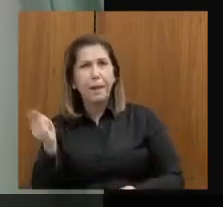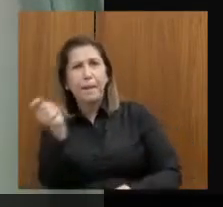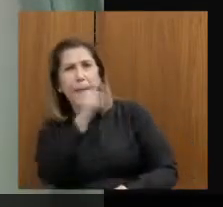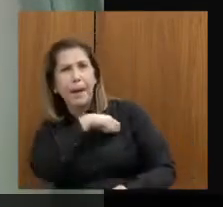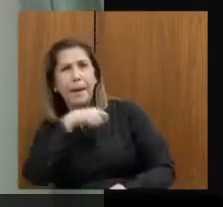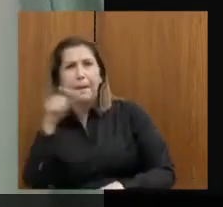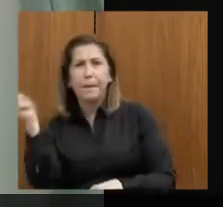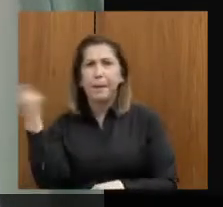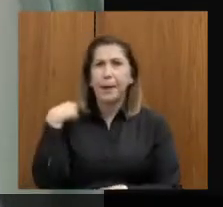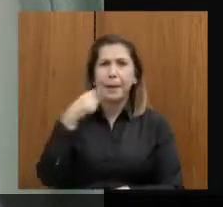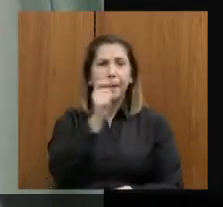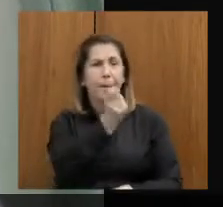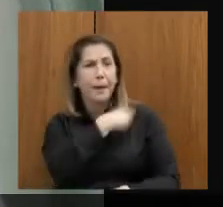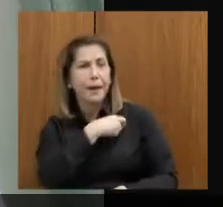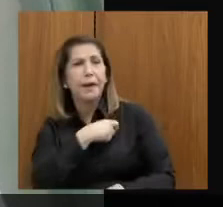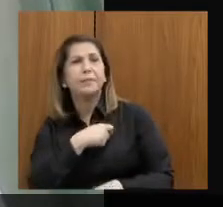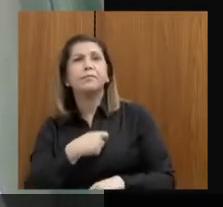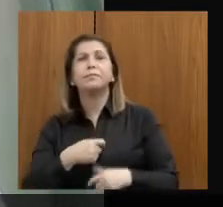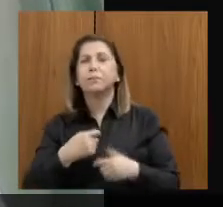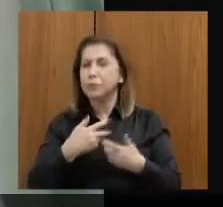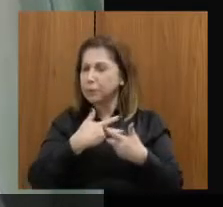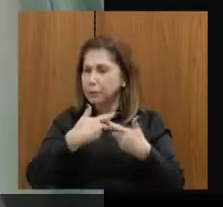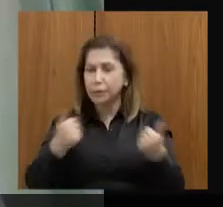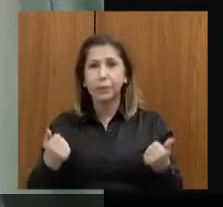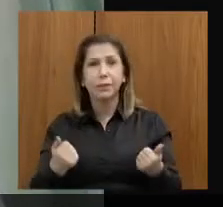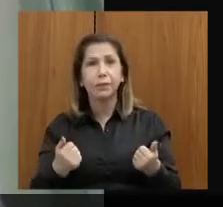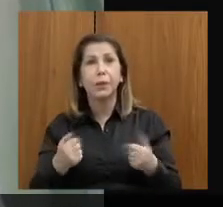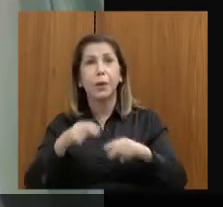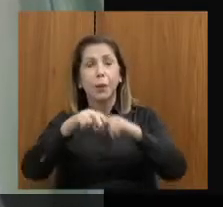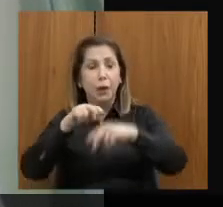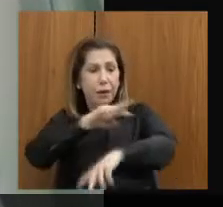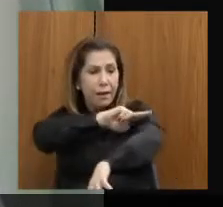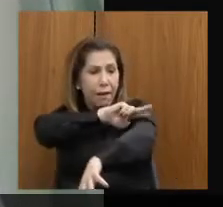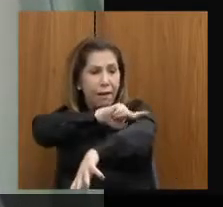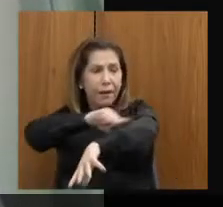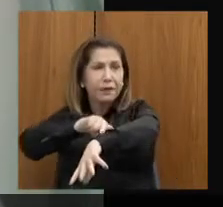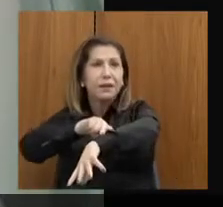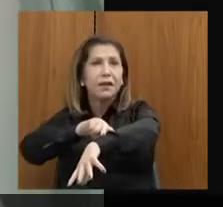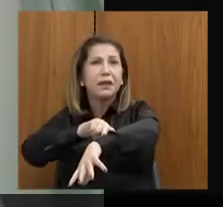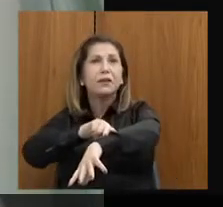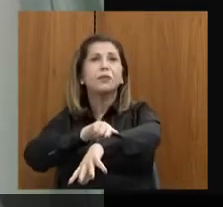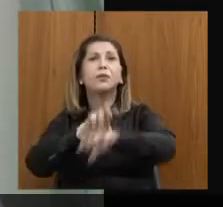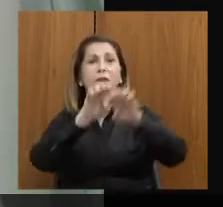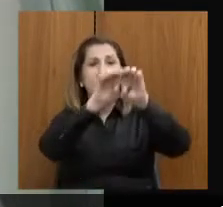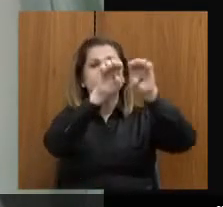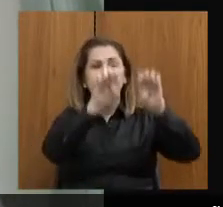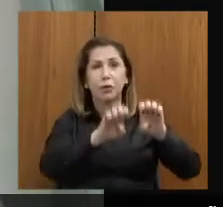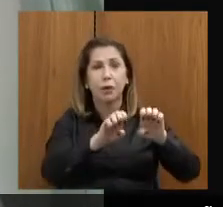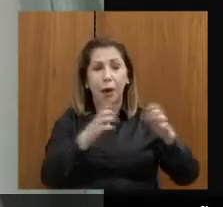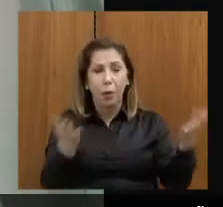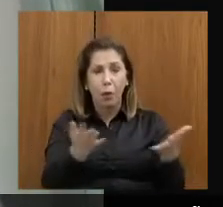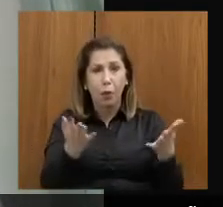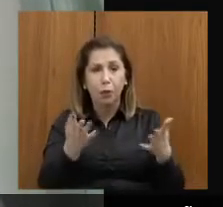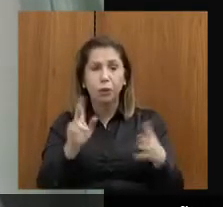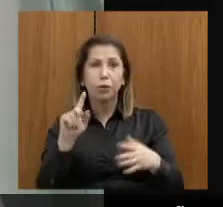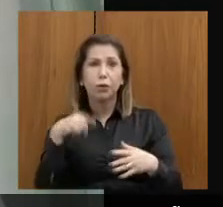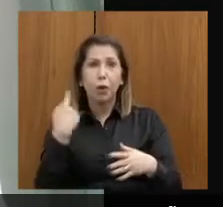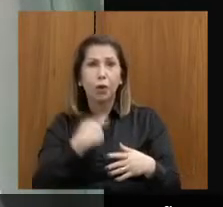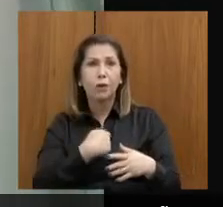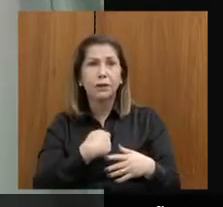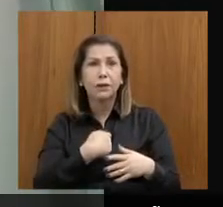Foram deixados aí o Léo talvez é o racismo racismo institucional e estrutural que vivenciamos hoje